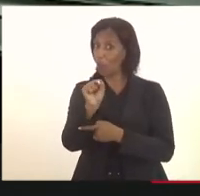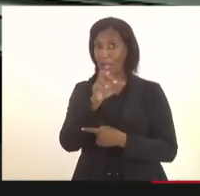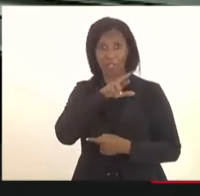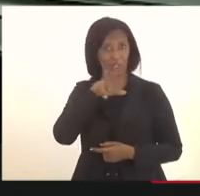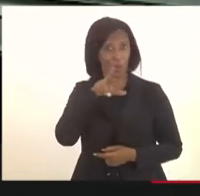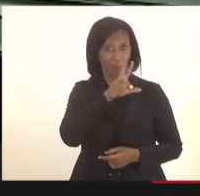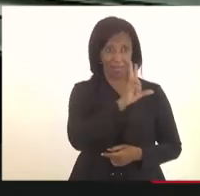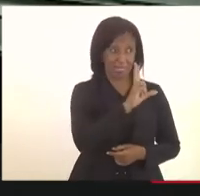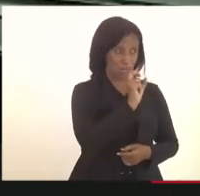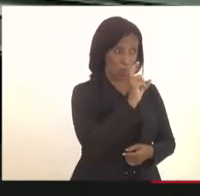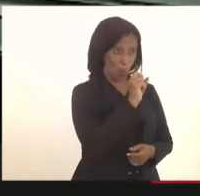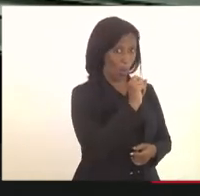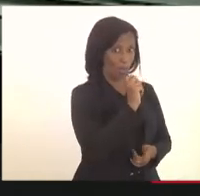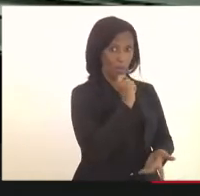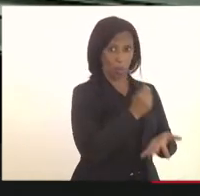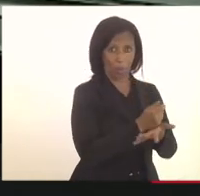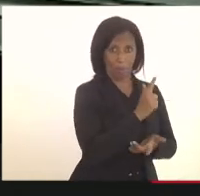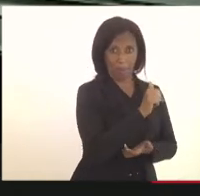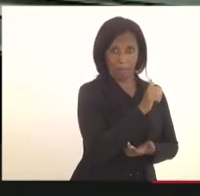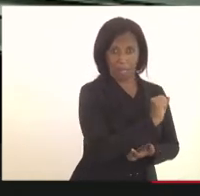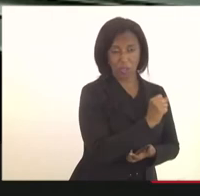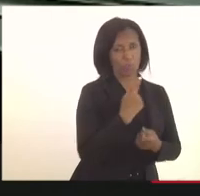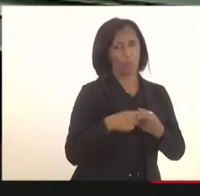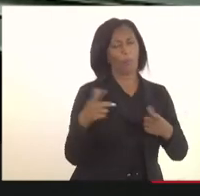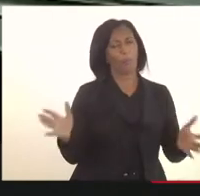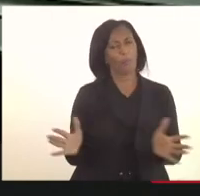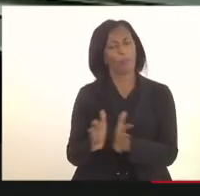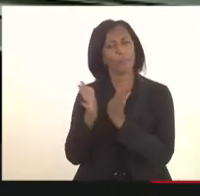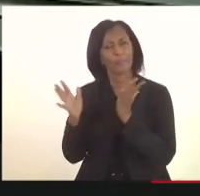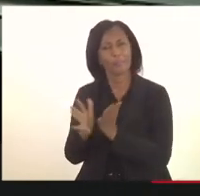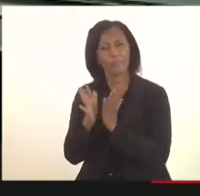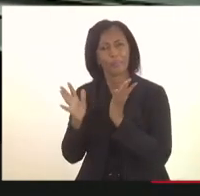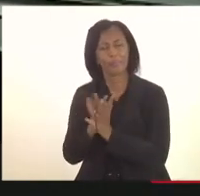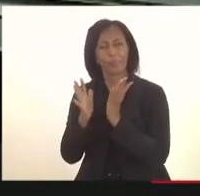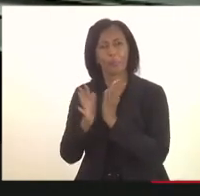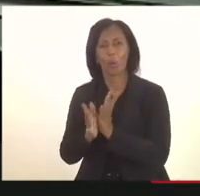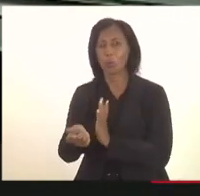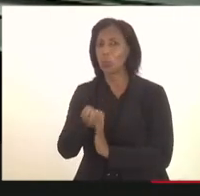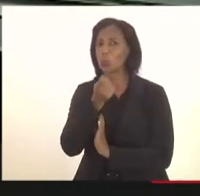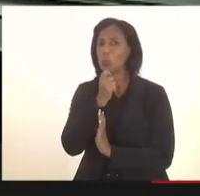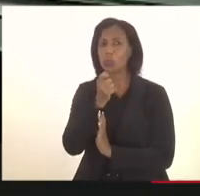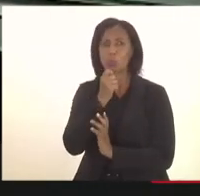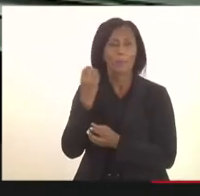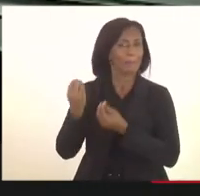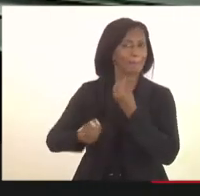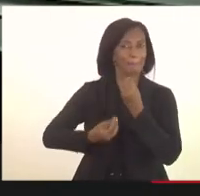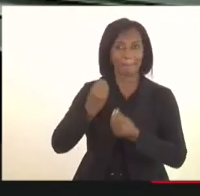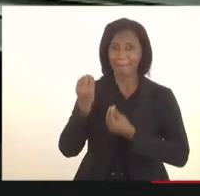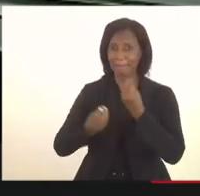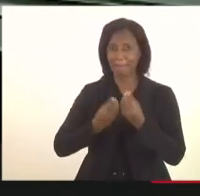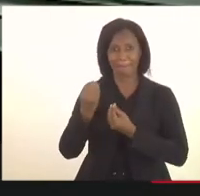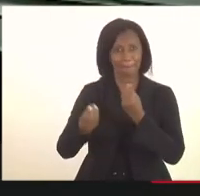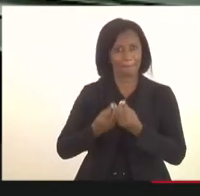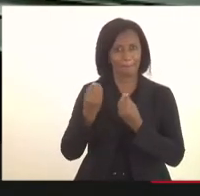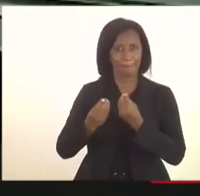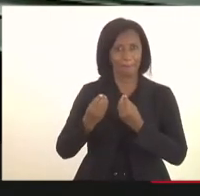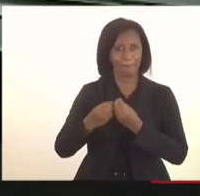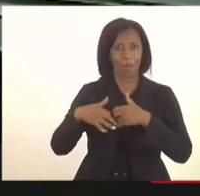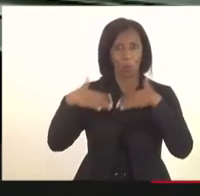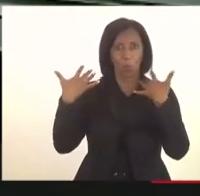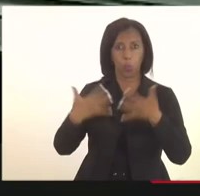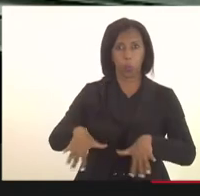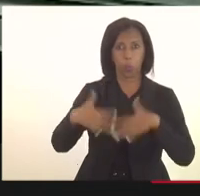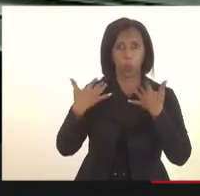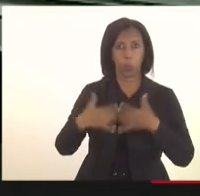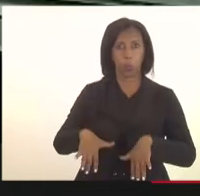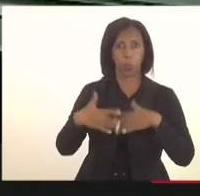50. Porque a população mais carente não aguenta mais os sucessivos